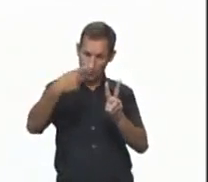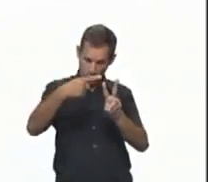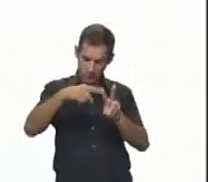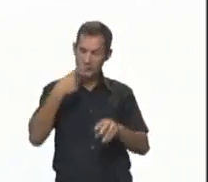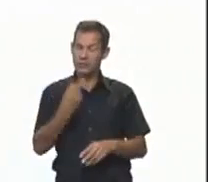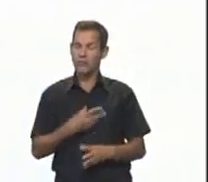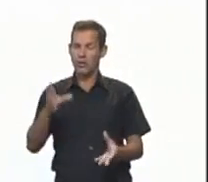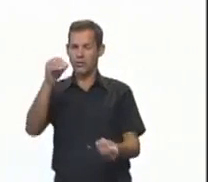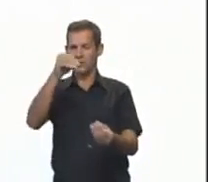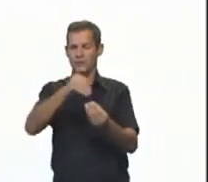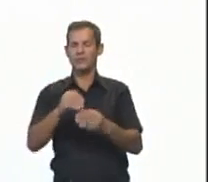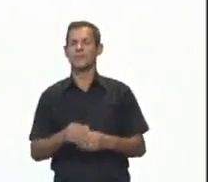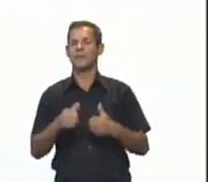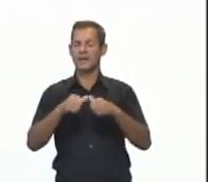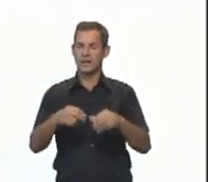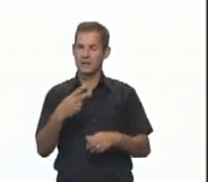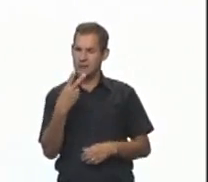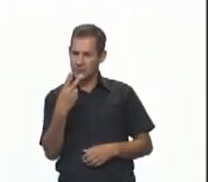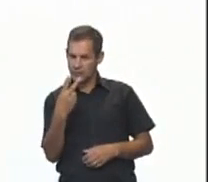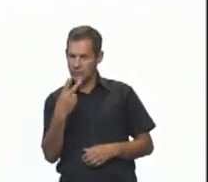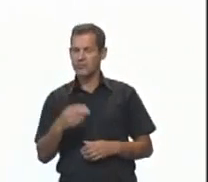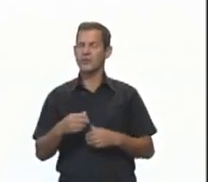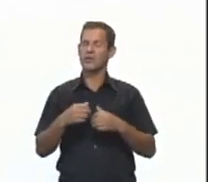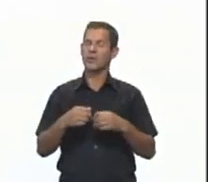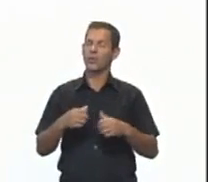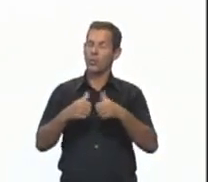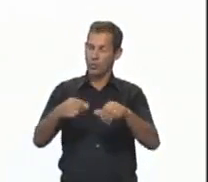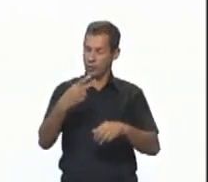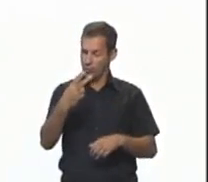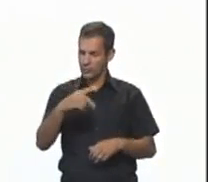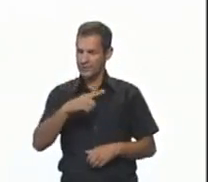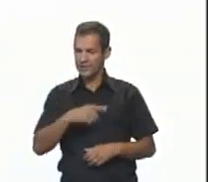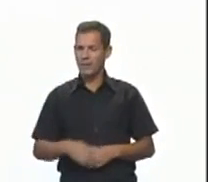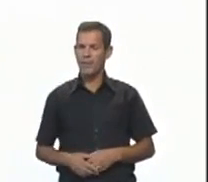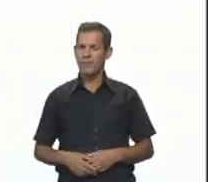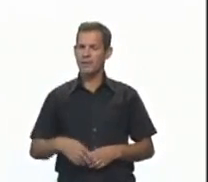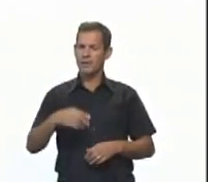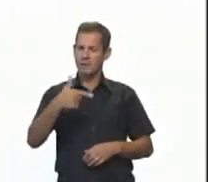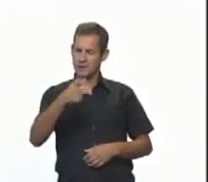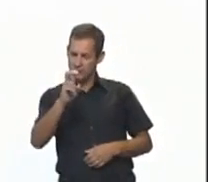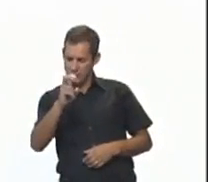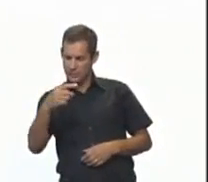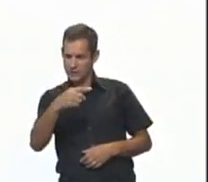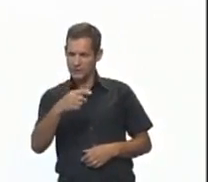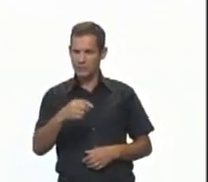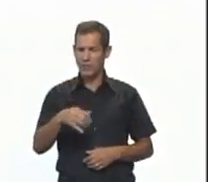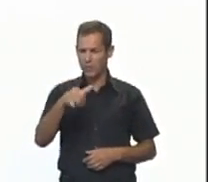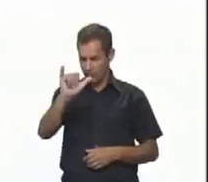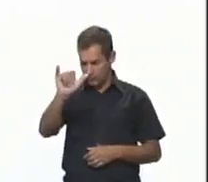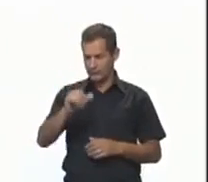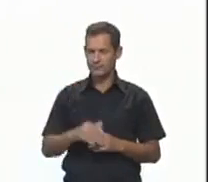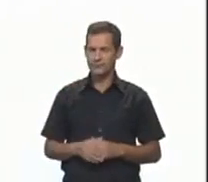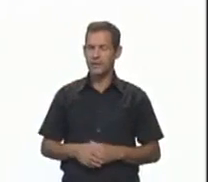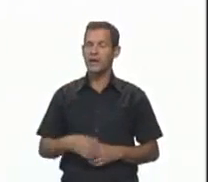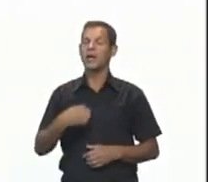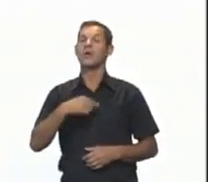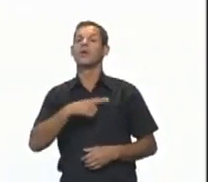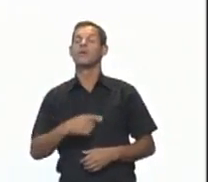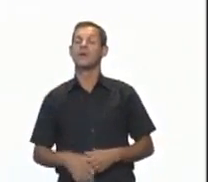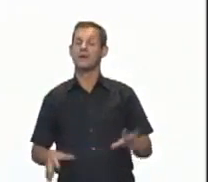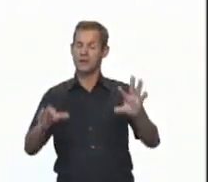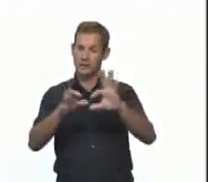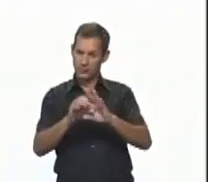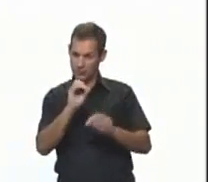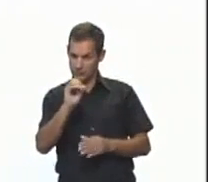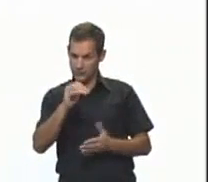como se a gente simplificasse esse 2 com esse 2. Então, nós vamos ter 25 menos y. Então, eu tenho a integral